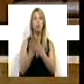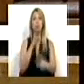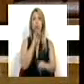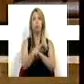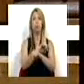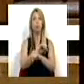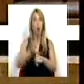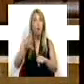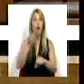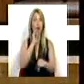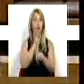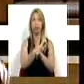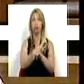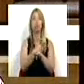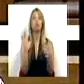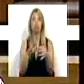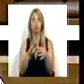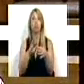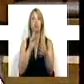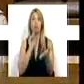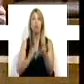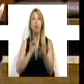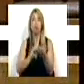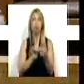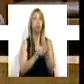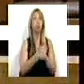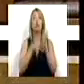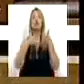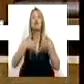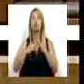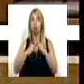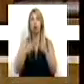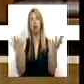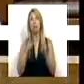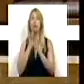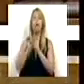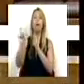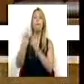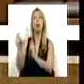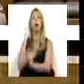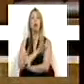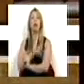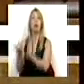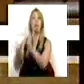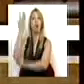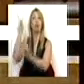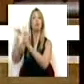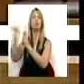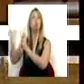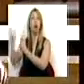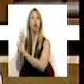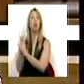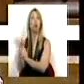de pés e mãos a um empobrecimento estrutural, que pagava aos mais poderosos só à custa do que